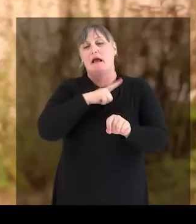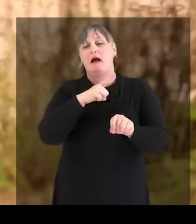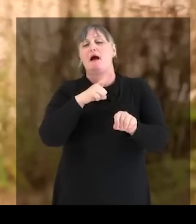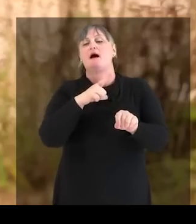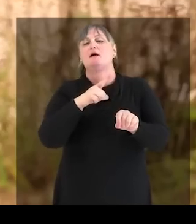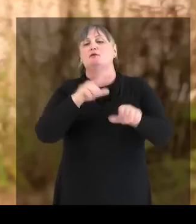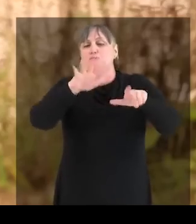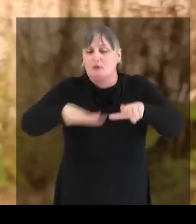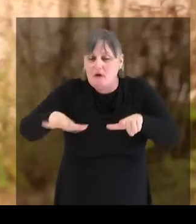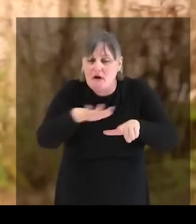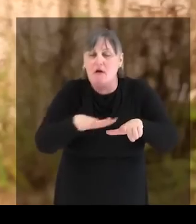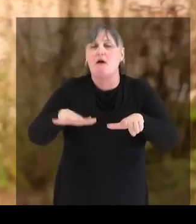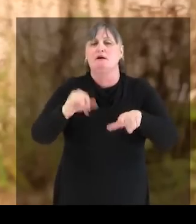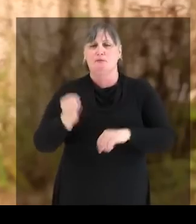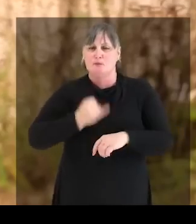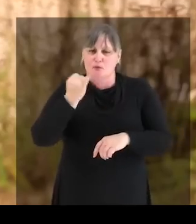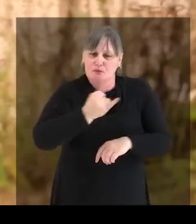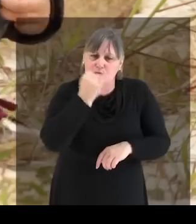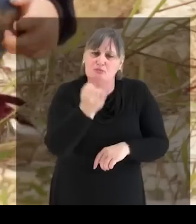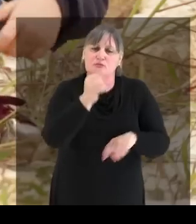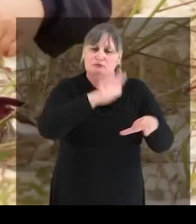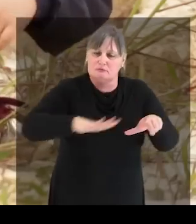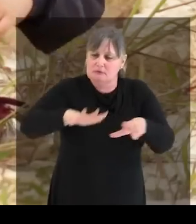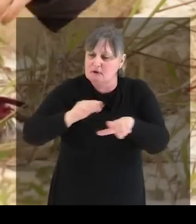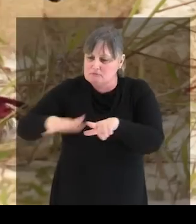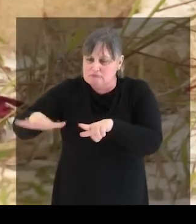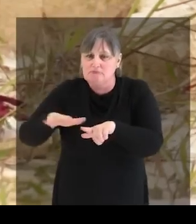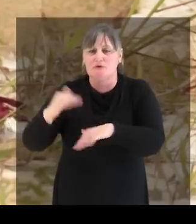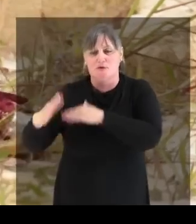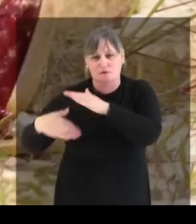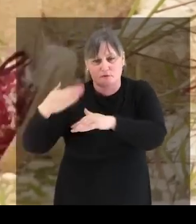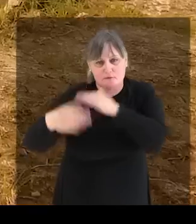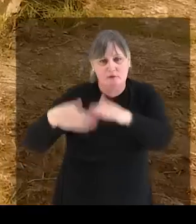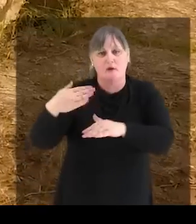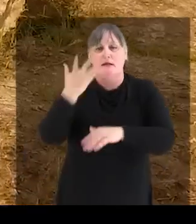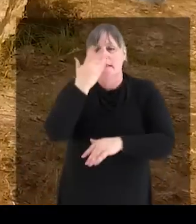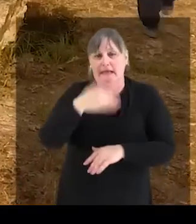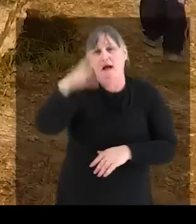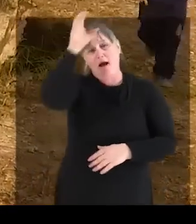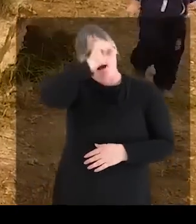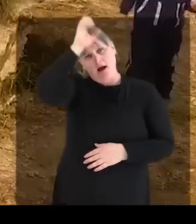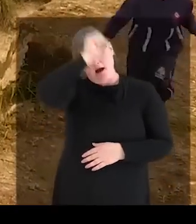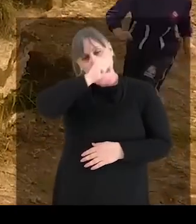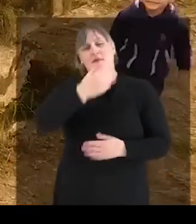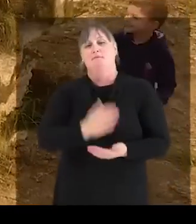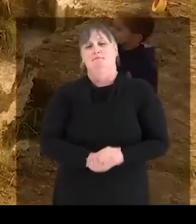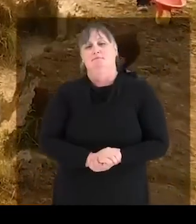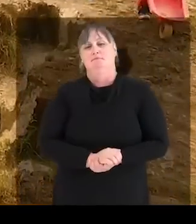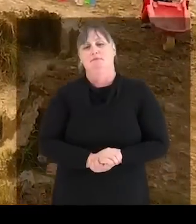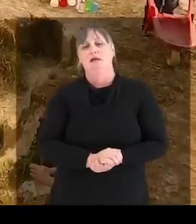função do espaço tinha, que os espaços tinham para o desenvolvimento e aprendizagem das crianças,